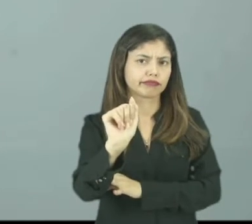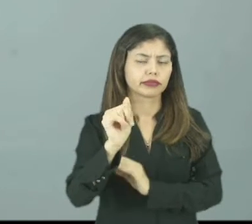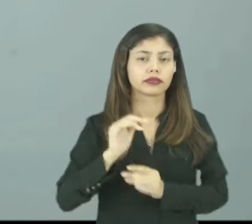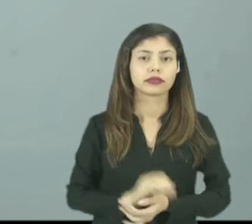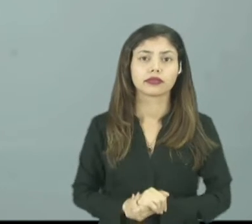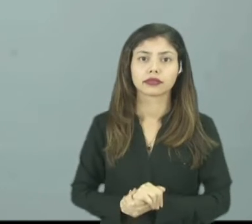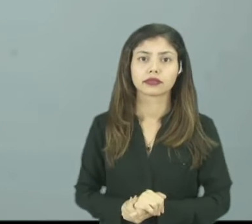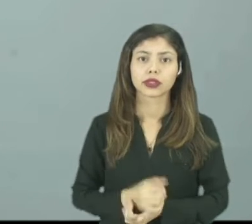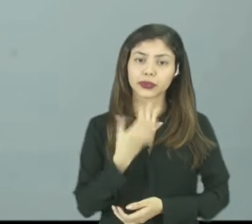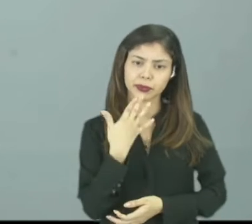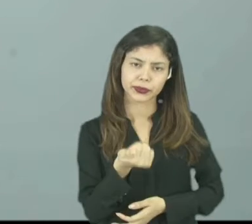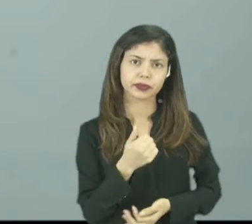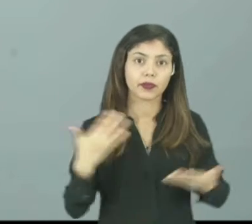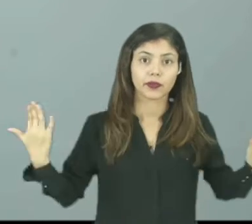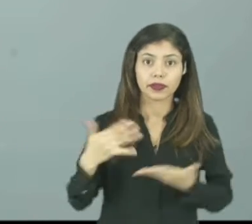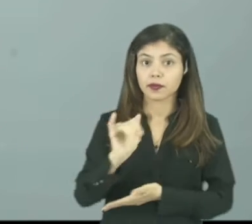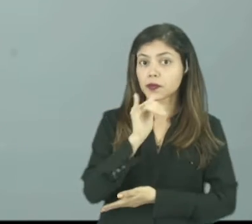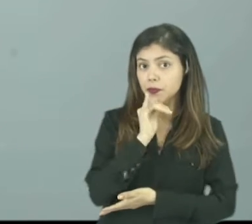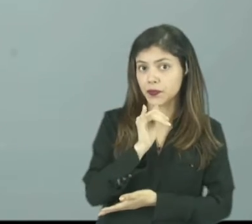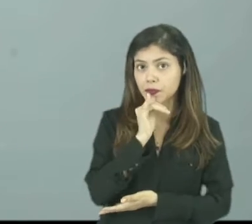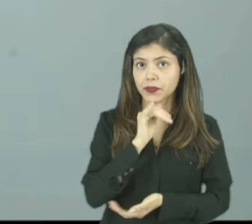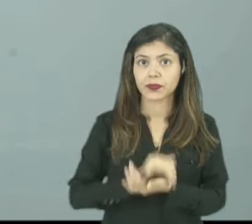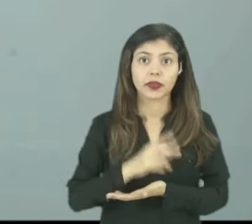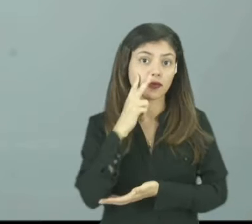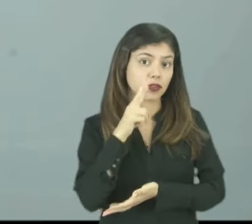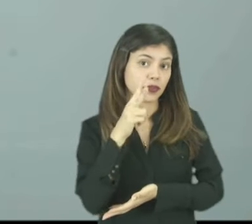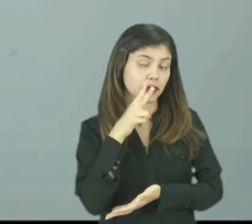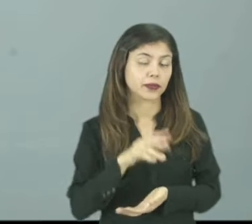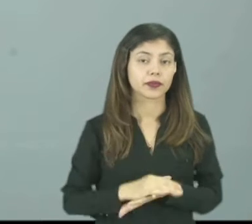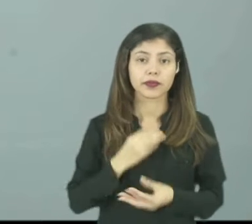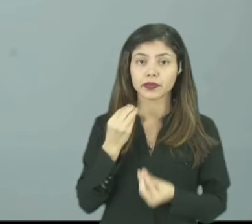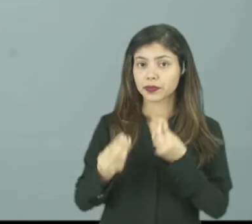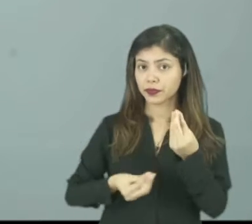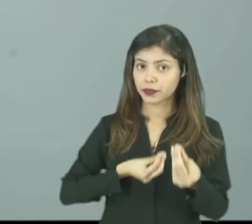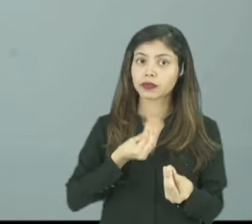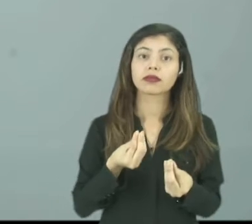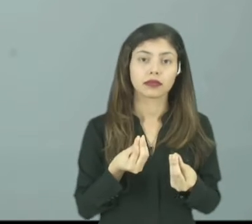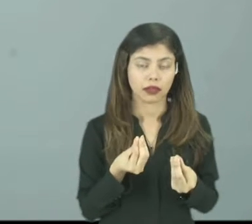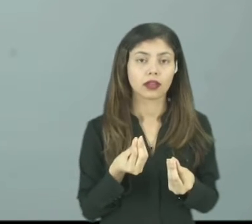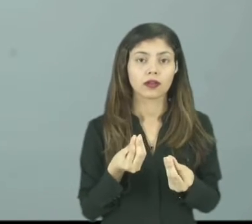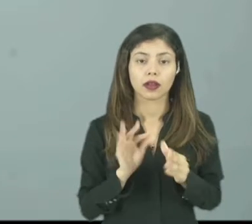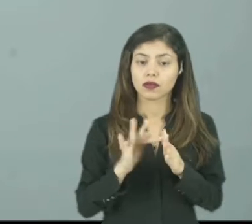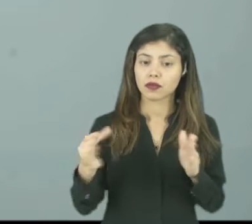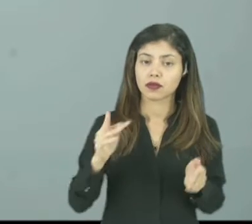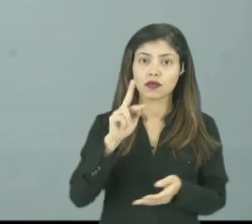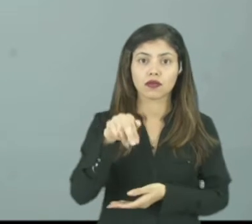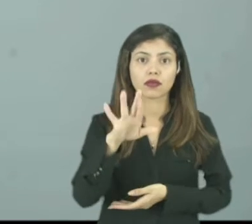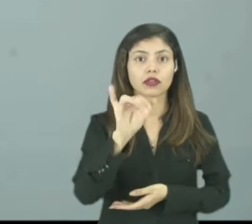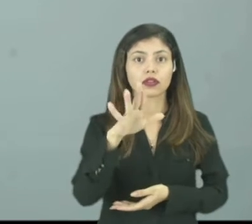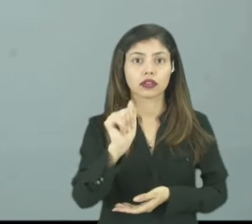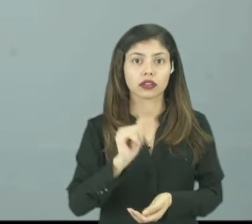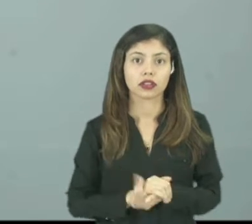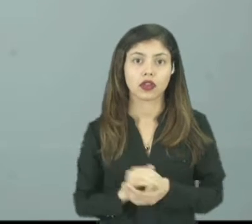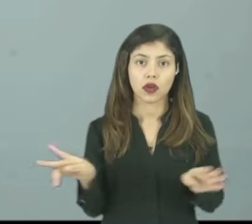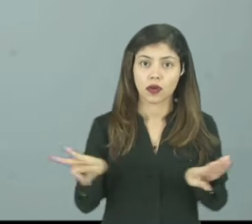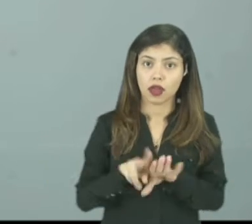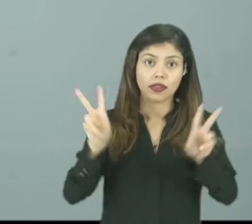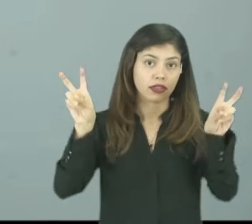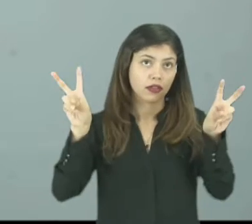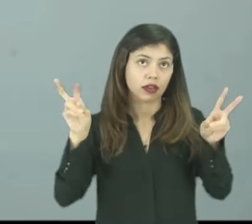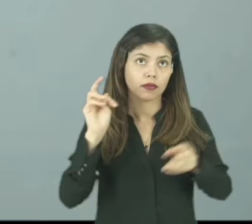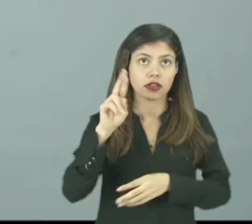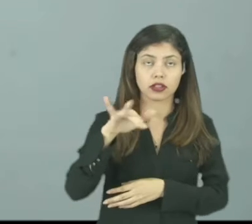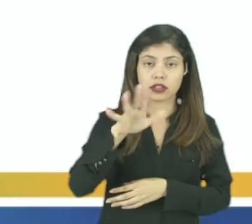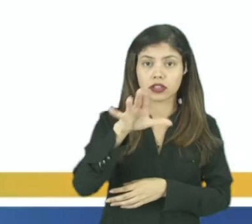bem? Então, nós vamos usar um exemplo para você ver como funciona na prática o Teorema de Jacob. Então,